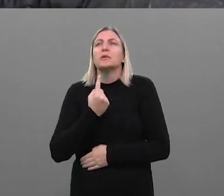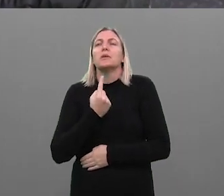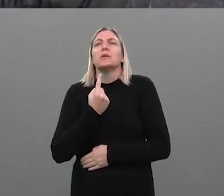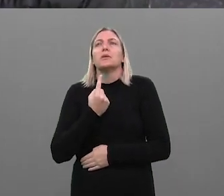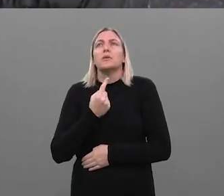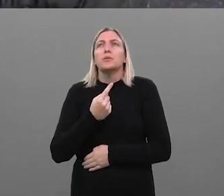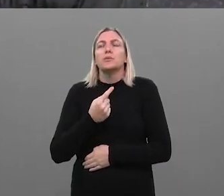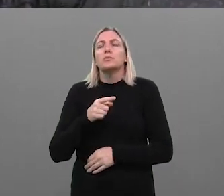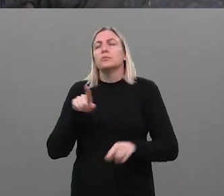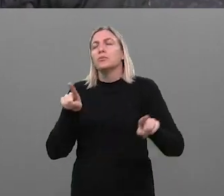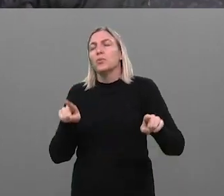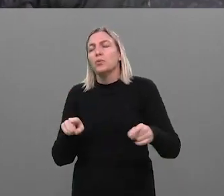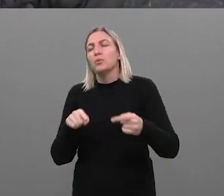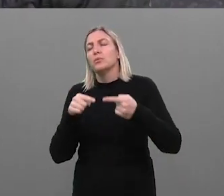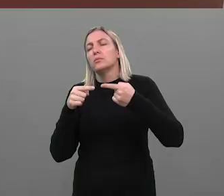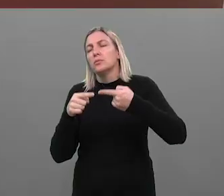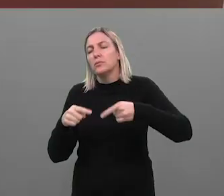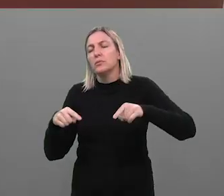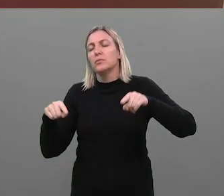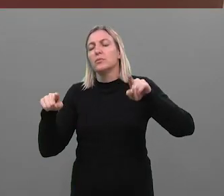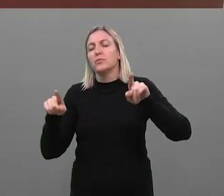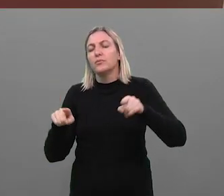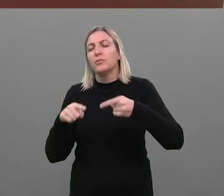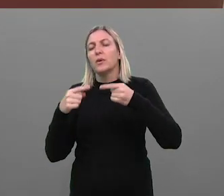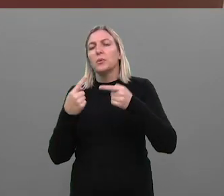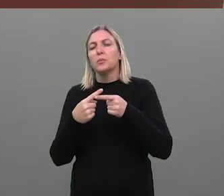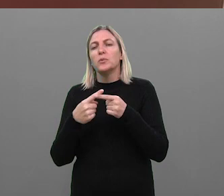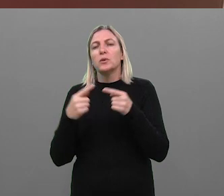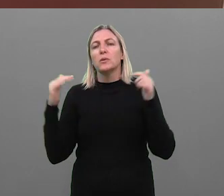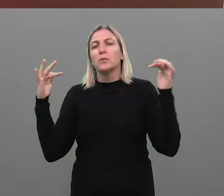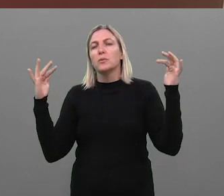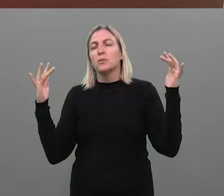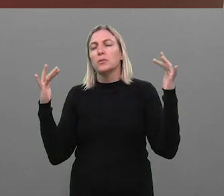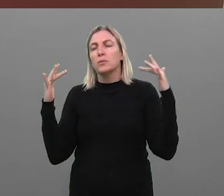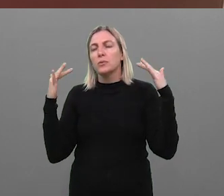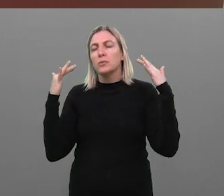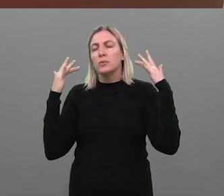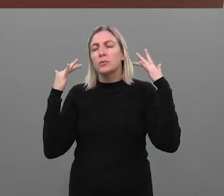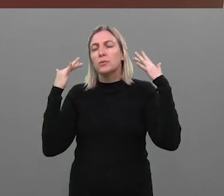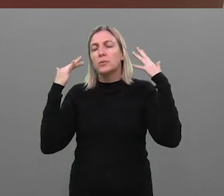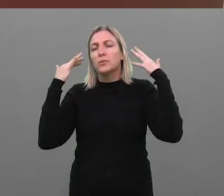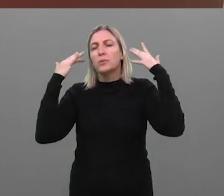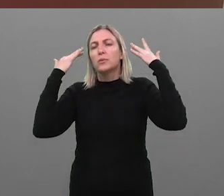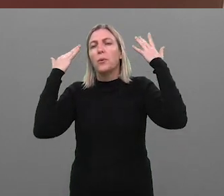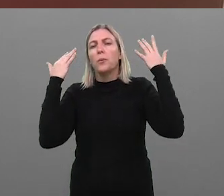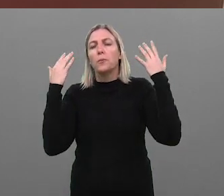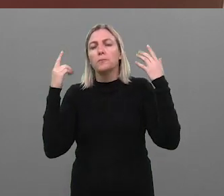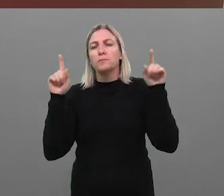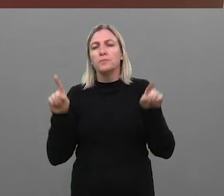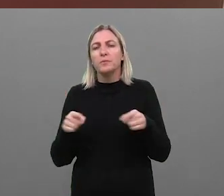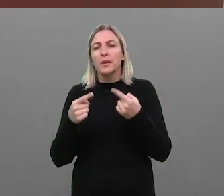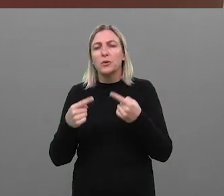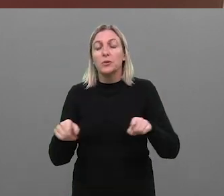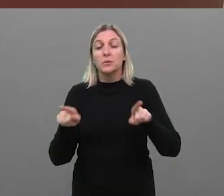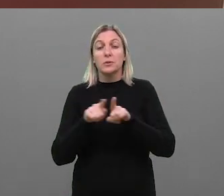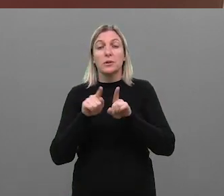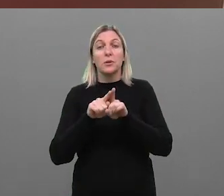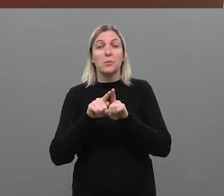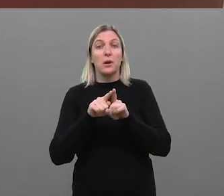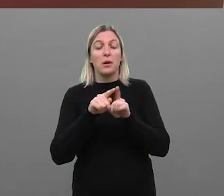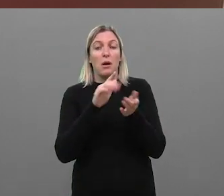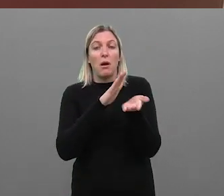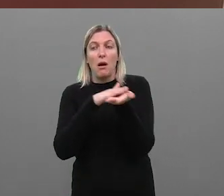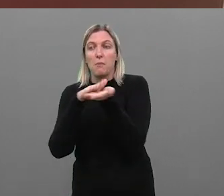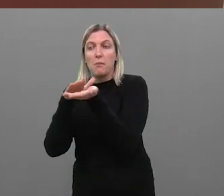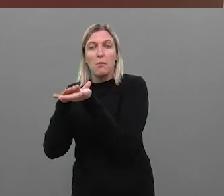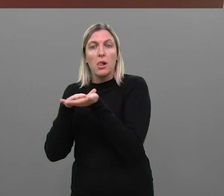sozinho isolado Ah porque aquilo que tu produz aquele som e também os aplausos reconhecimento claro que é